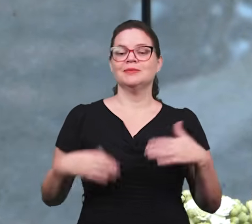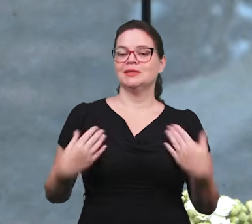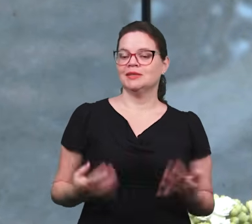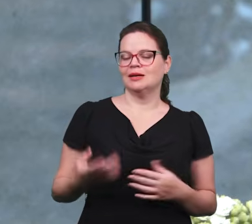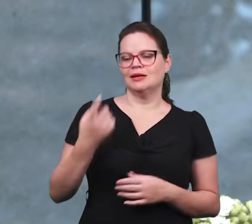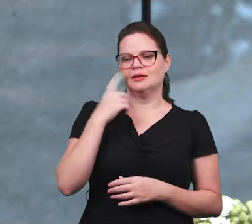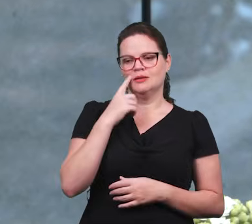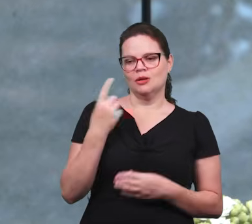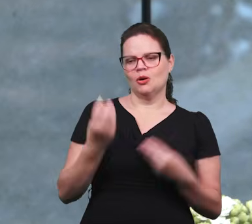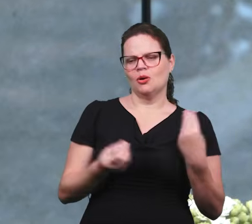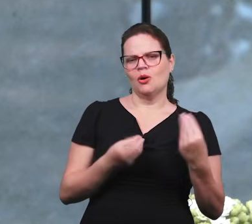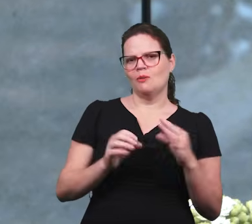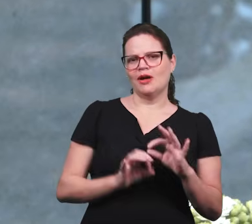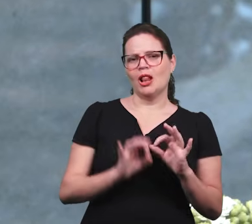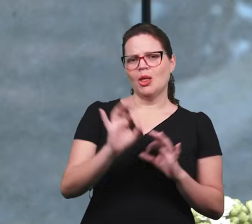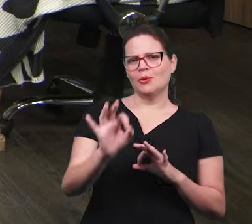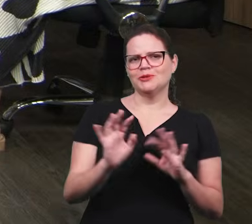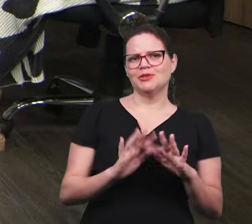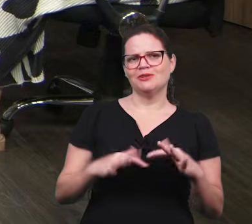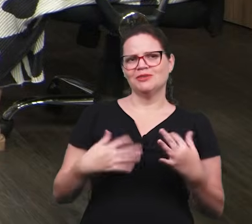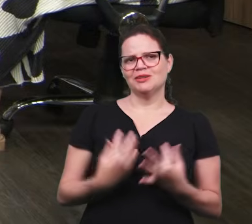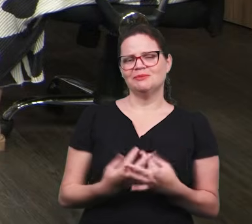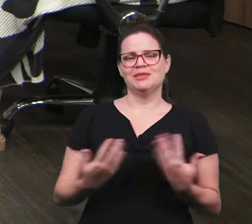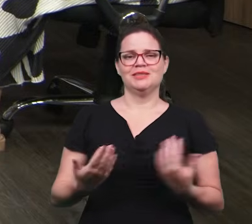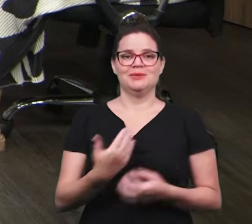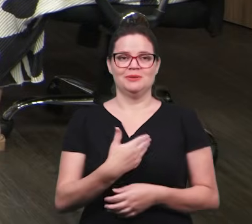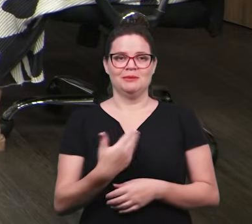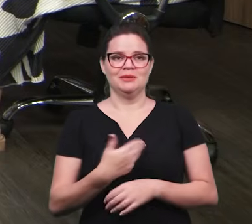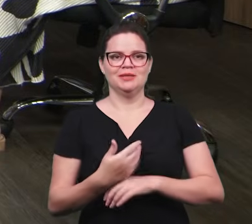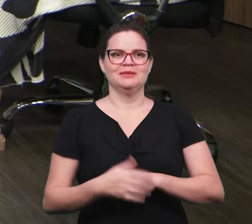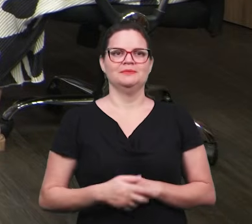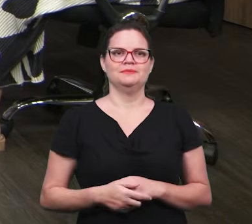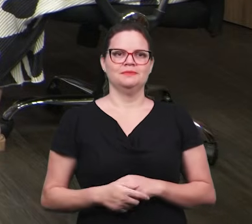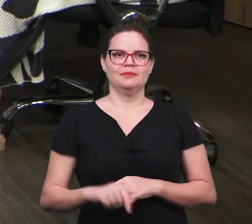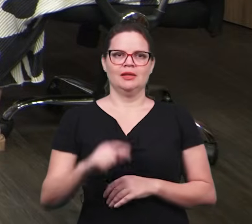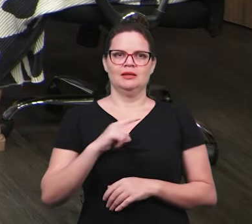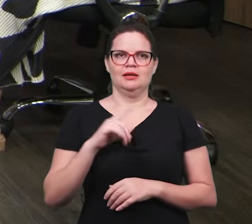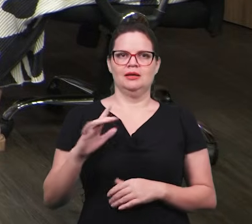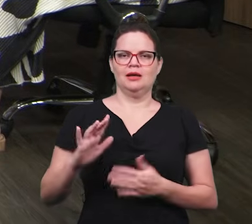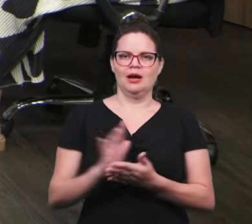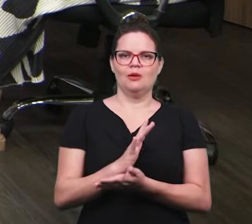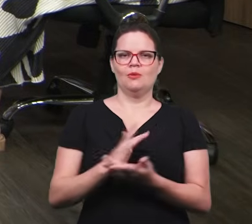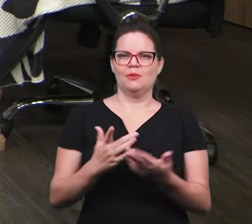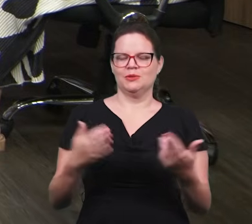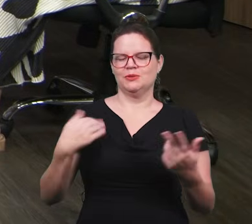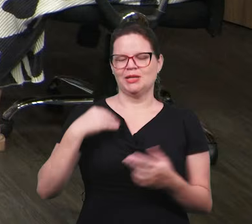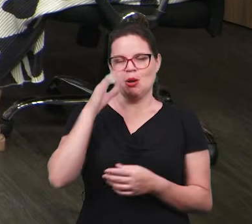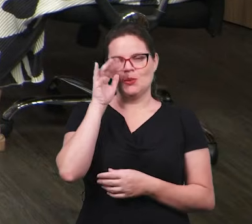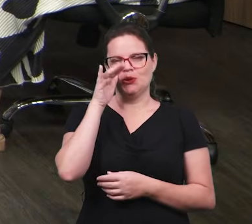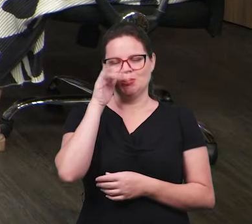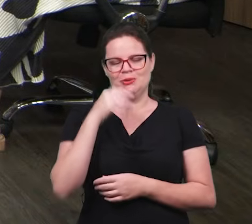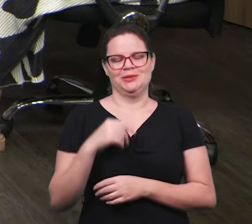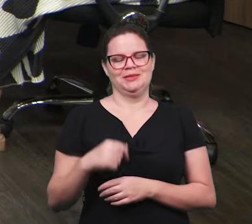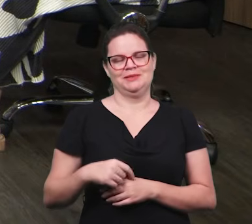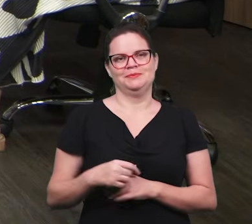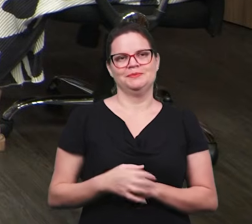Se afasta da família, serviço? Existem algumas situações muito curiosas com relação a isso, né? Porque a